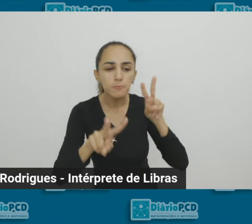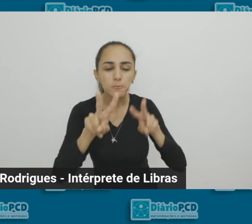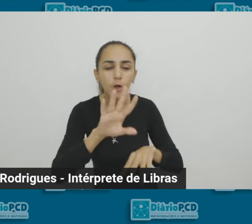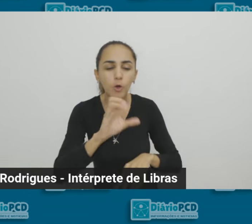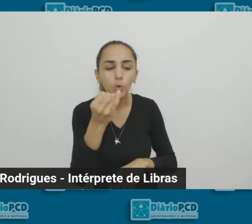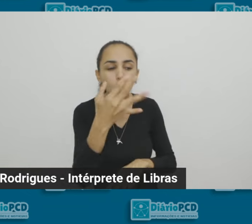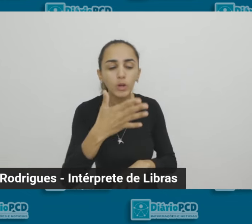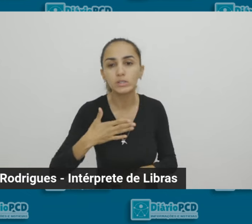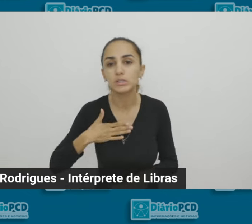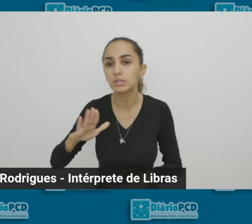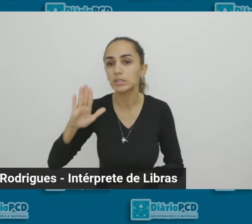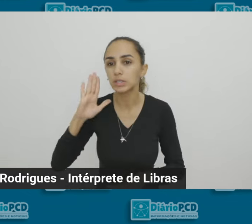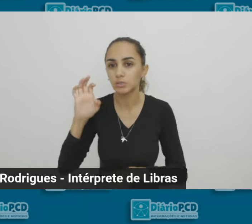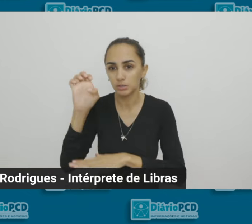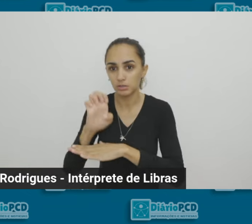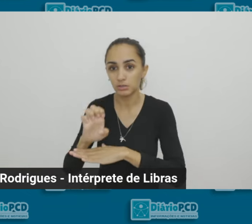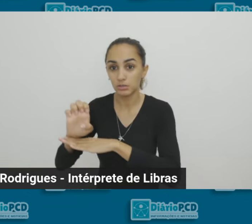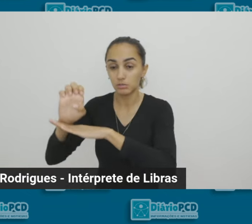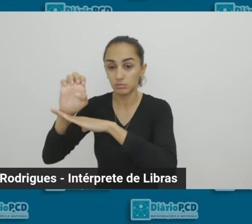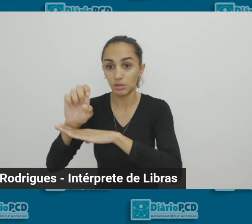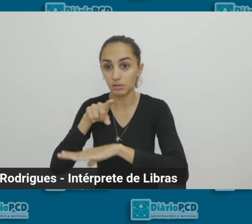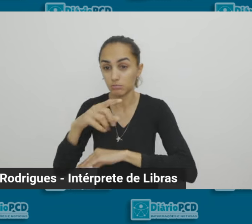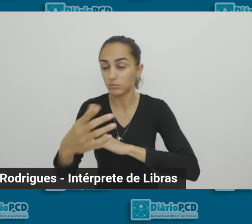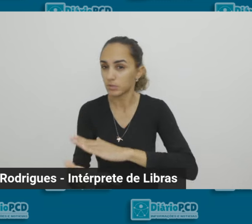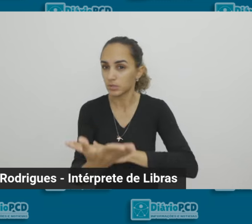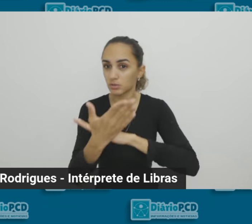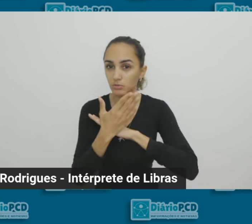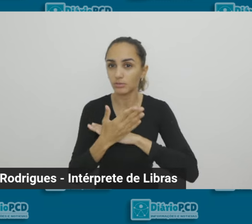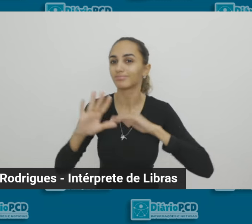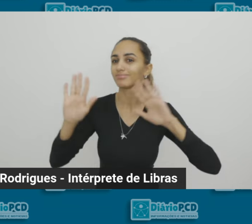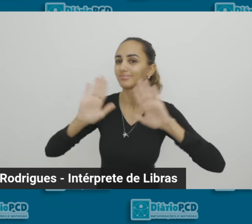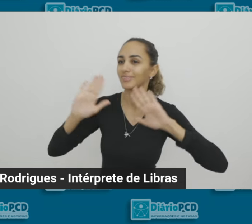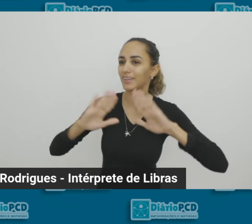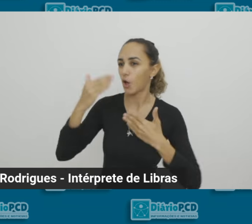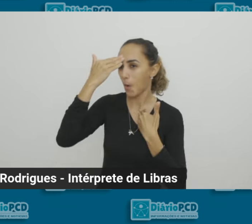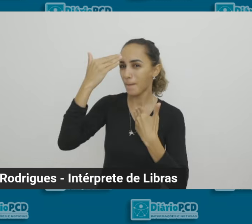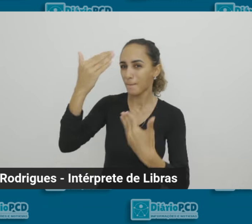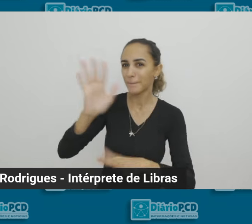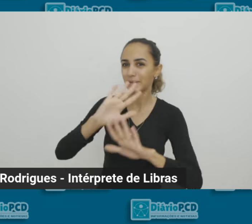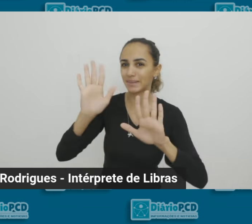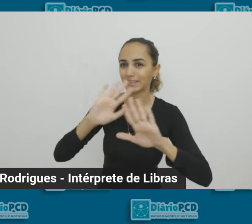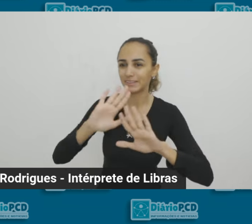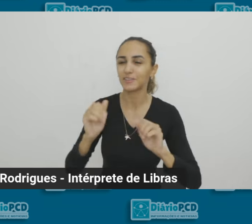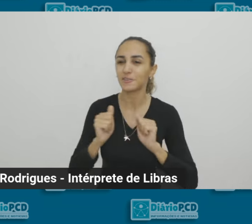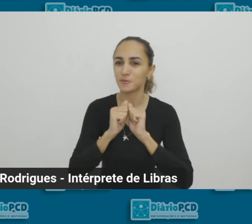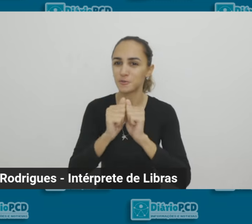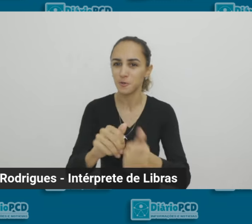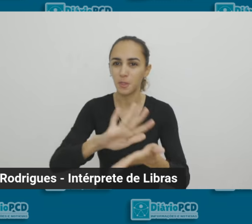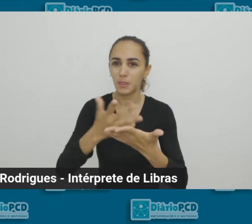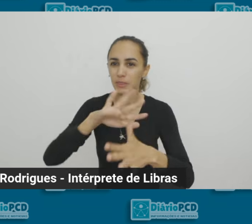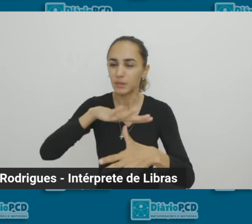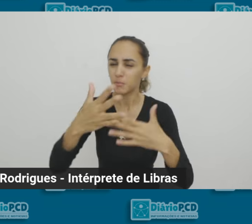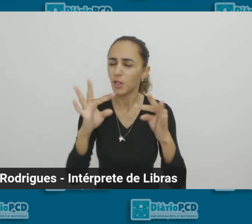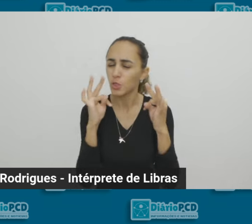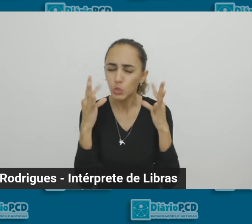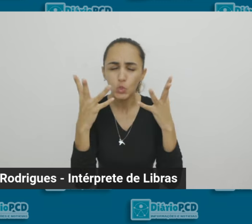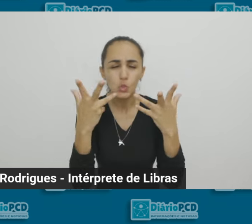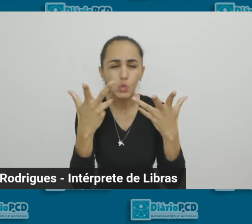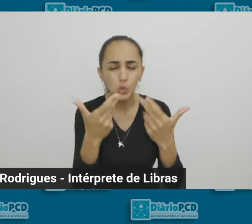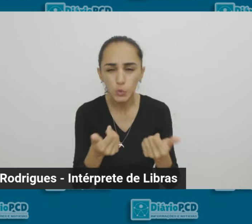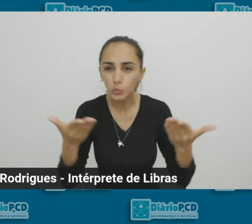estado, você vai estar nos ajudando muito. Tainá Rodrigues, muitíssimo obrigado. A Tainá esteve conosco interpretando tudo